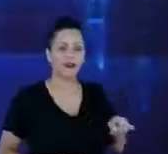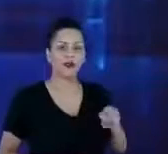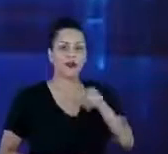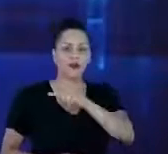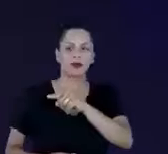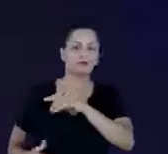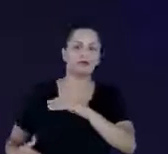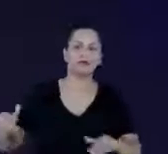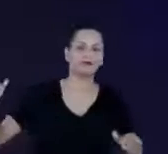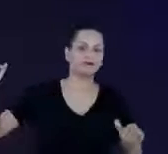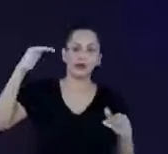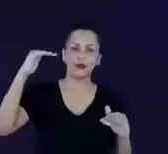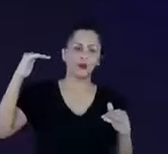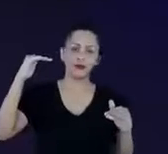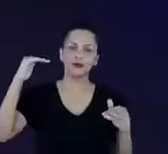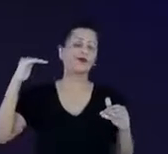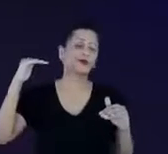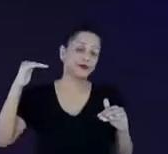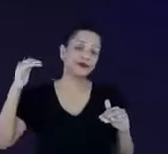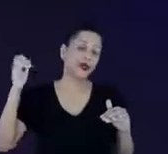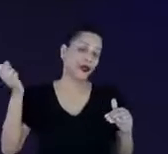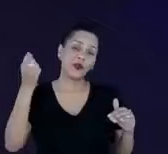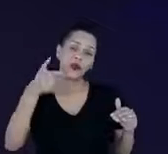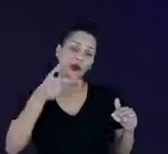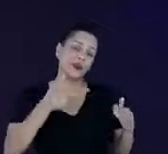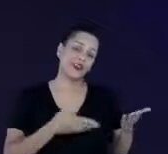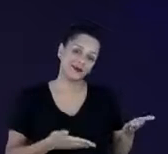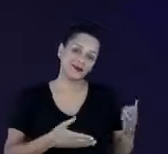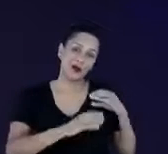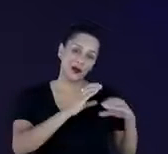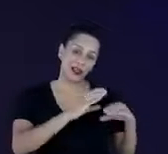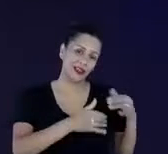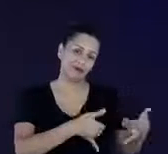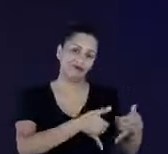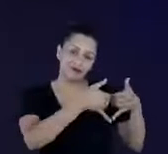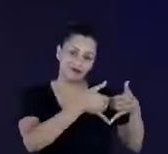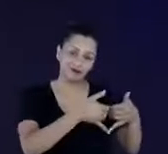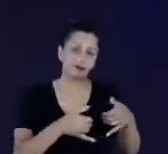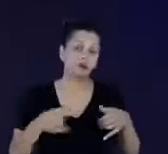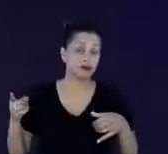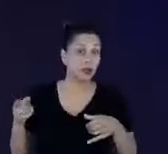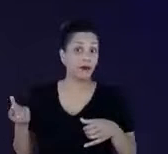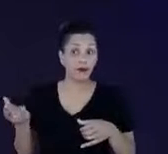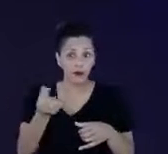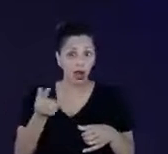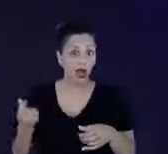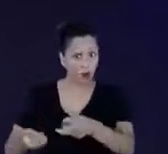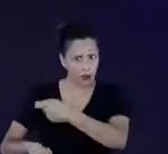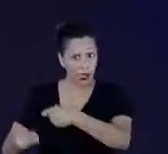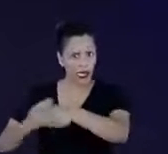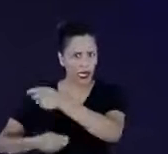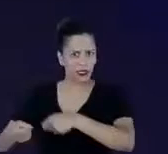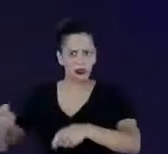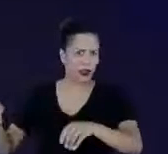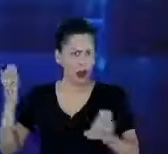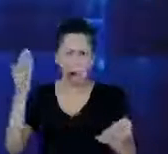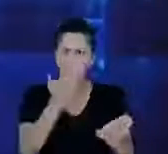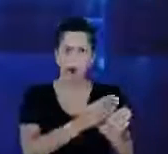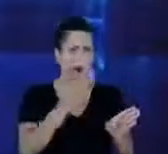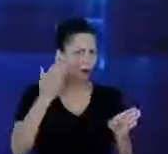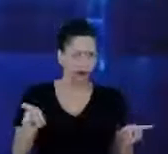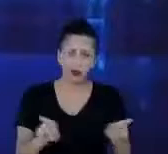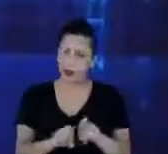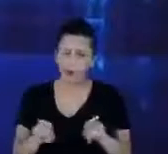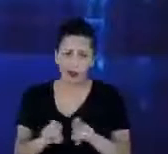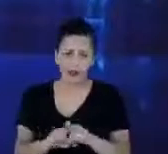importância ainda maior do que o setor de telecomunicações inclusive de valor de mercado até desproporcional